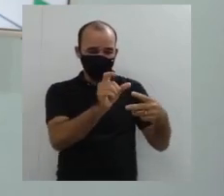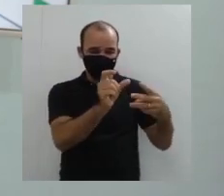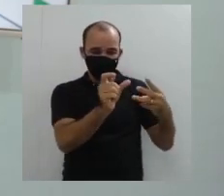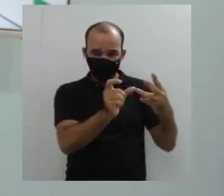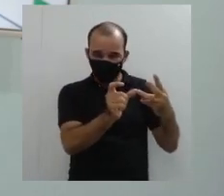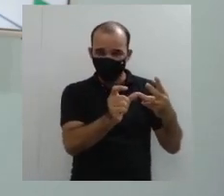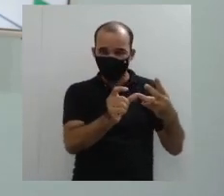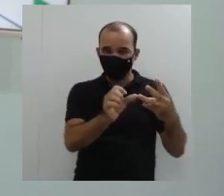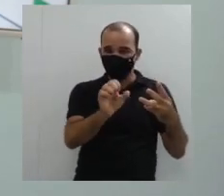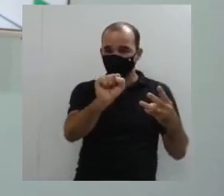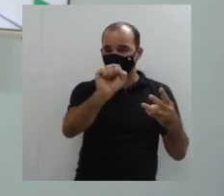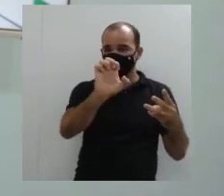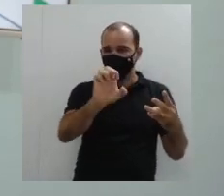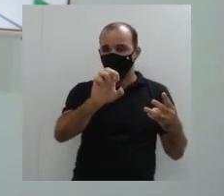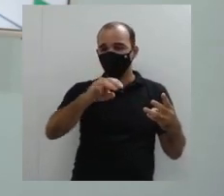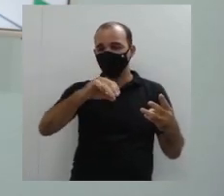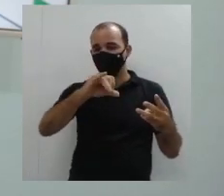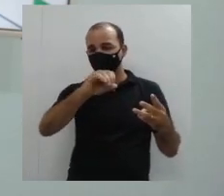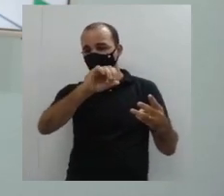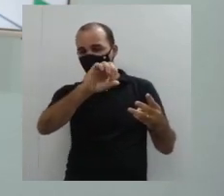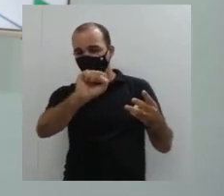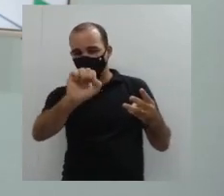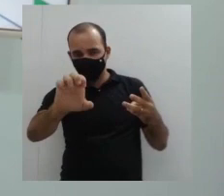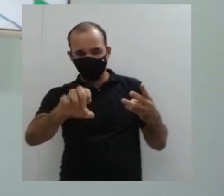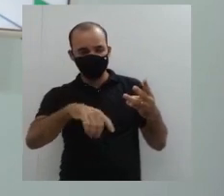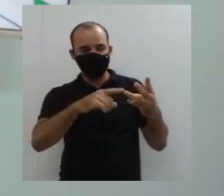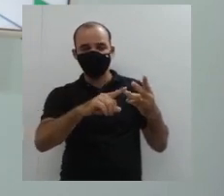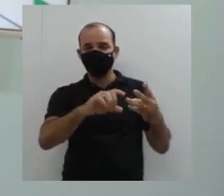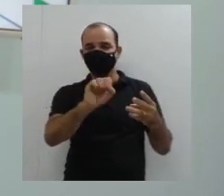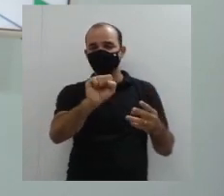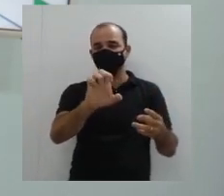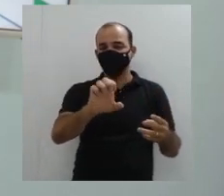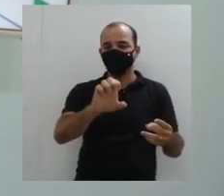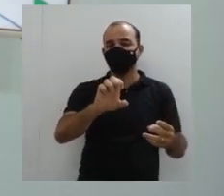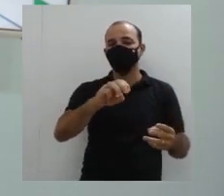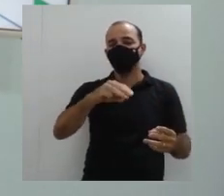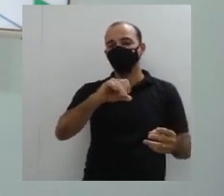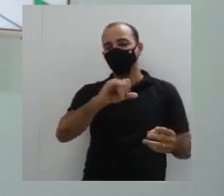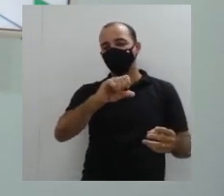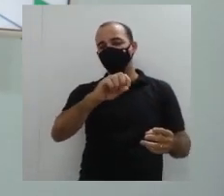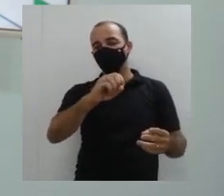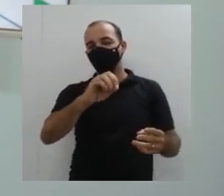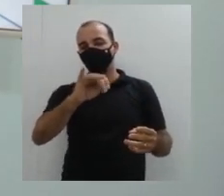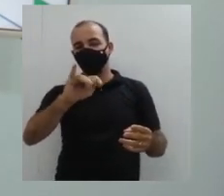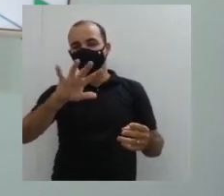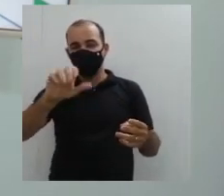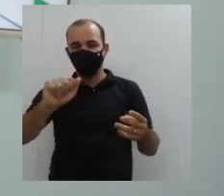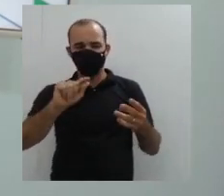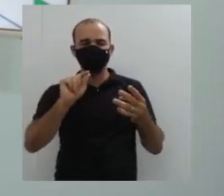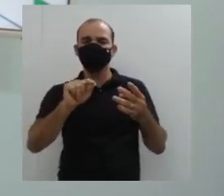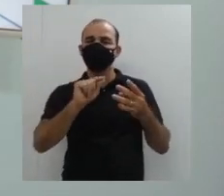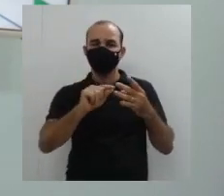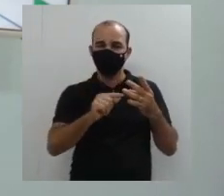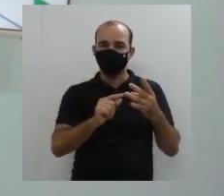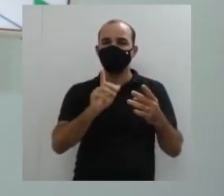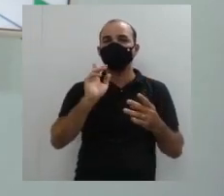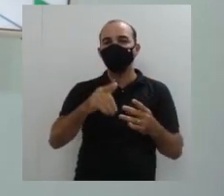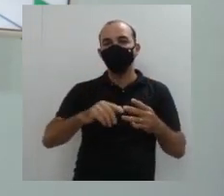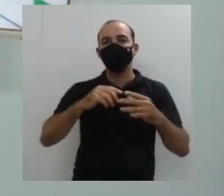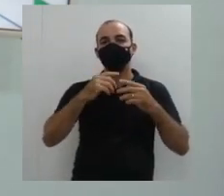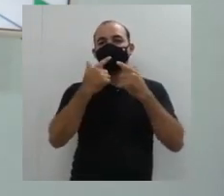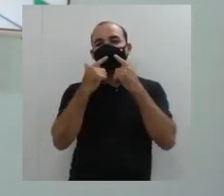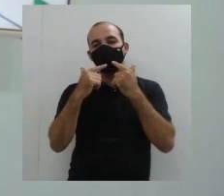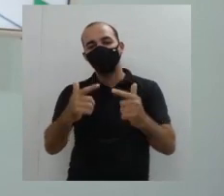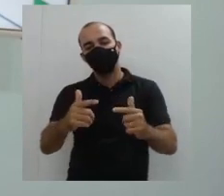isso? Semiose, semiótica é justamente nós trabalharmos com o quê? Diferentes linguagens, no